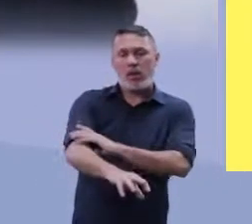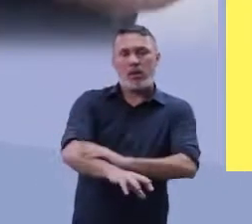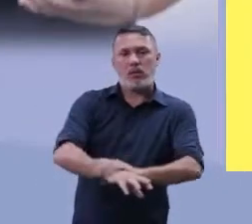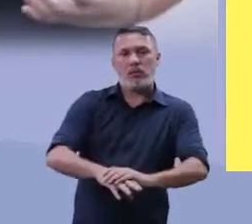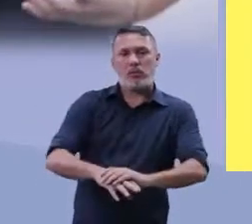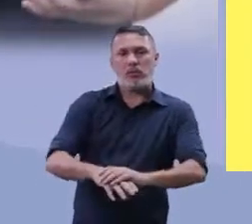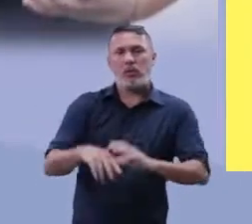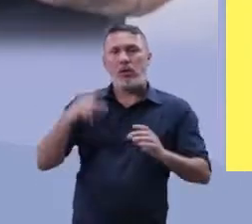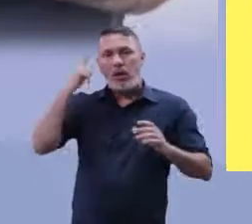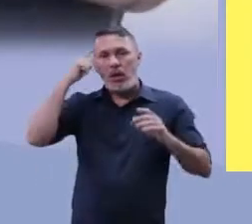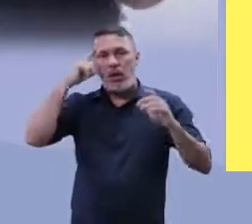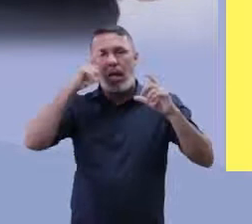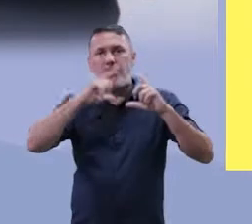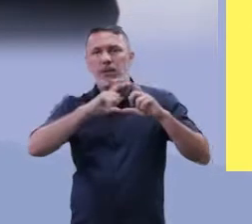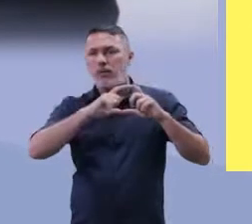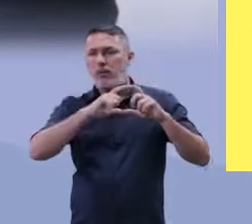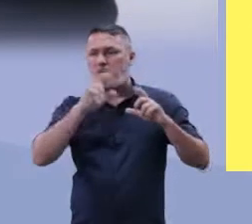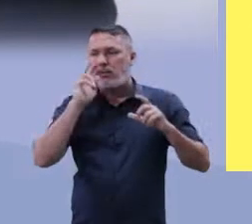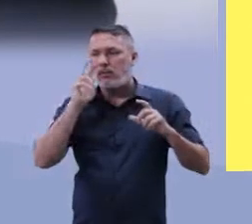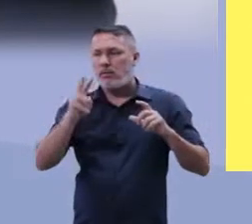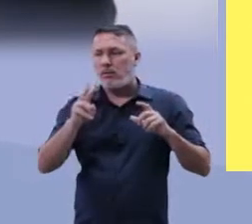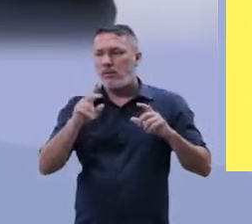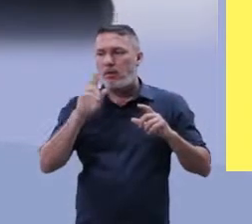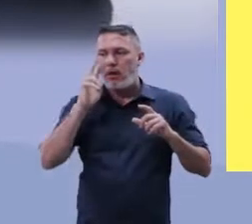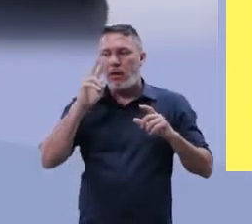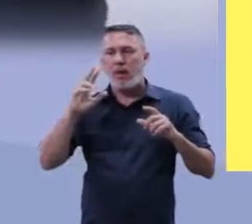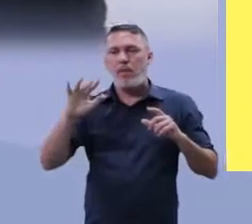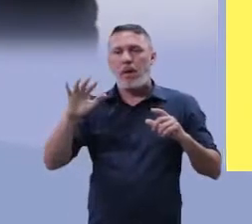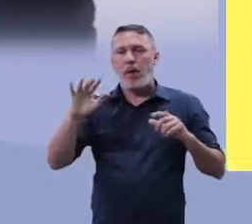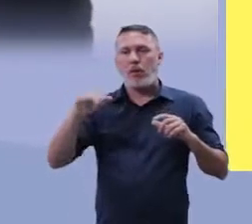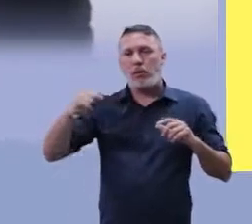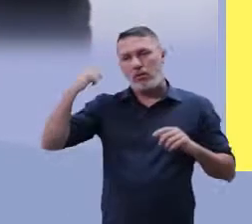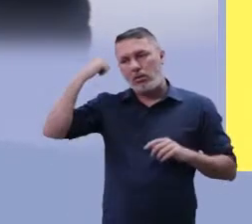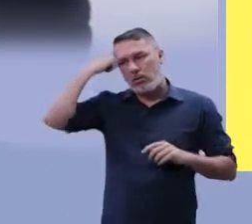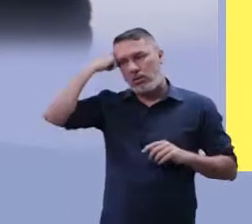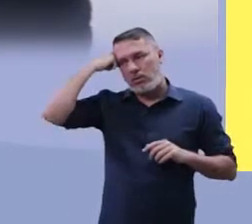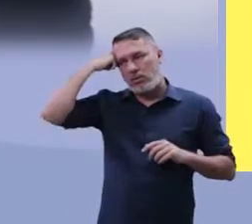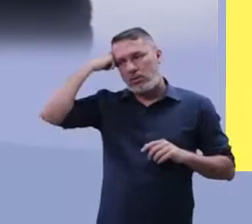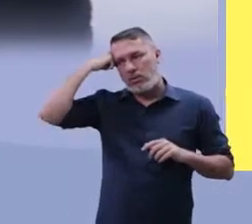do braço dele. Olha lá a cabeça. Ele com a mão aqui,